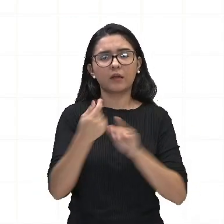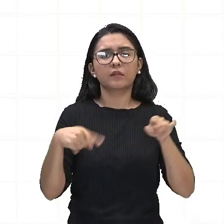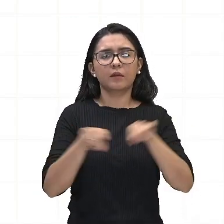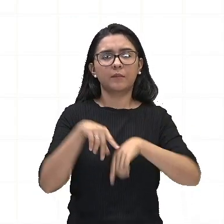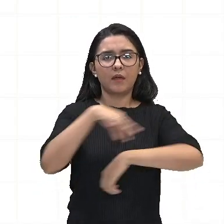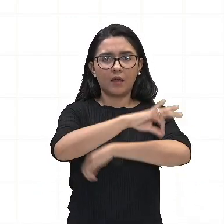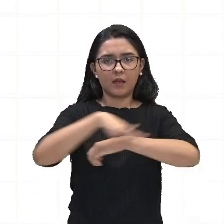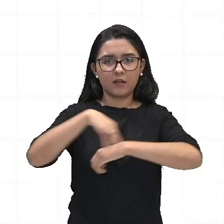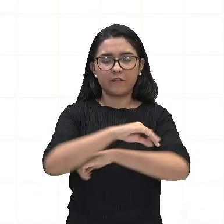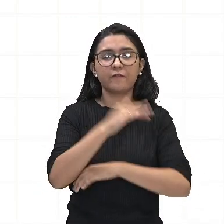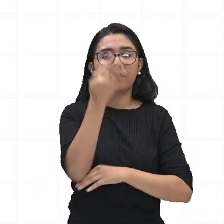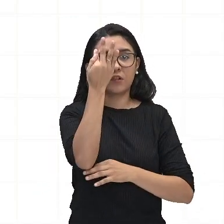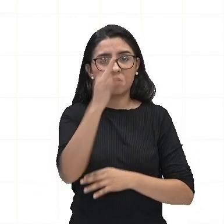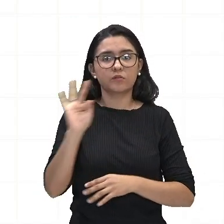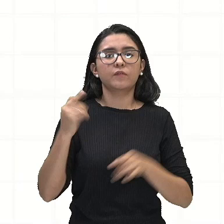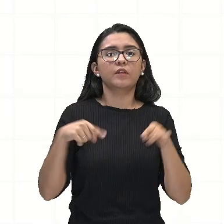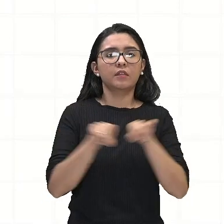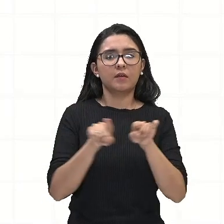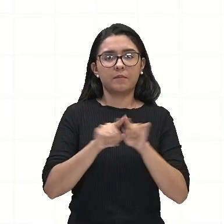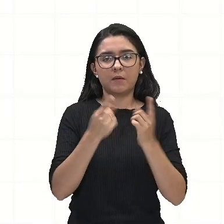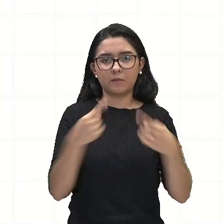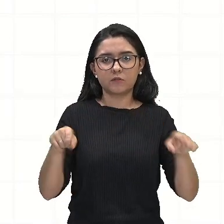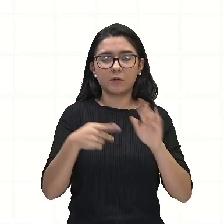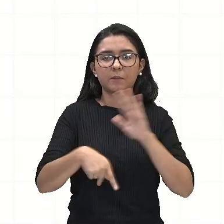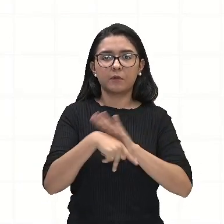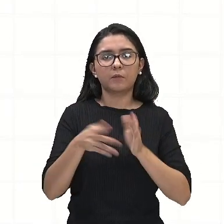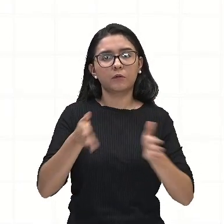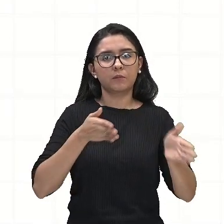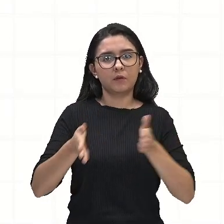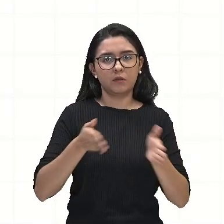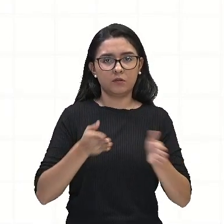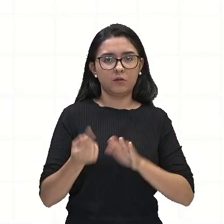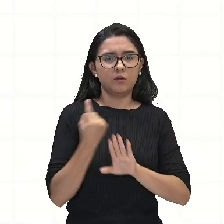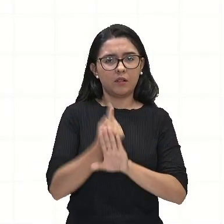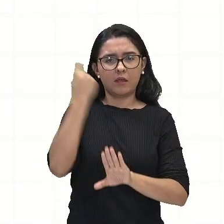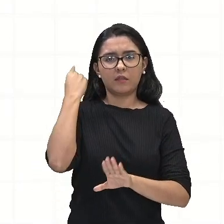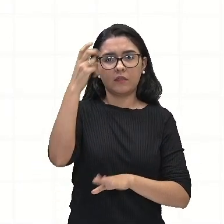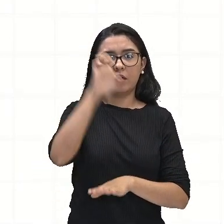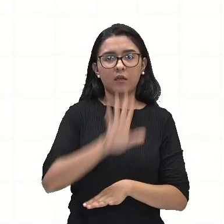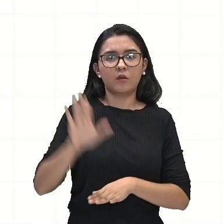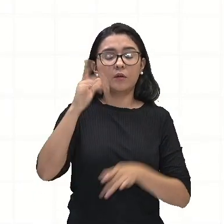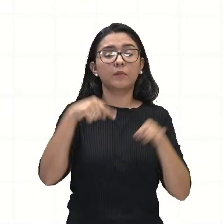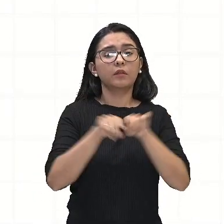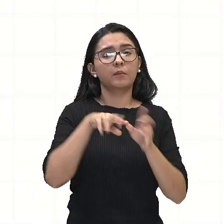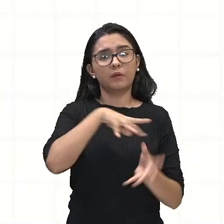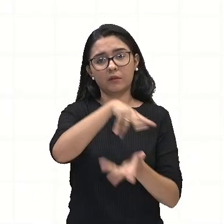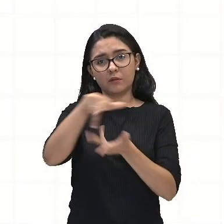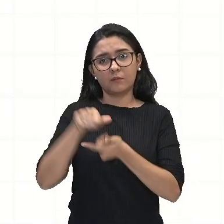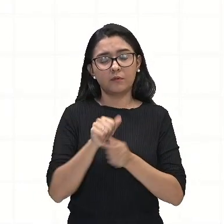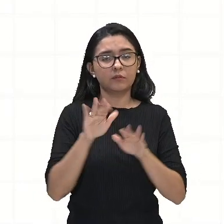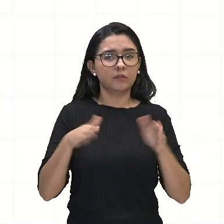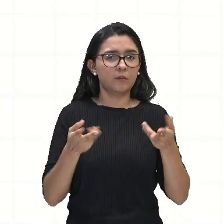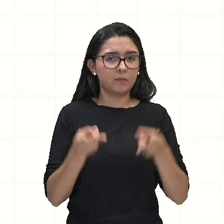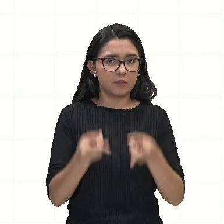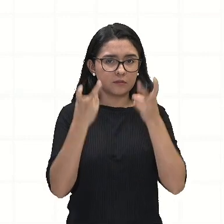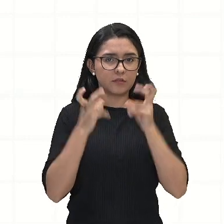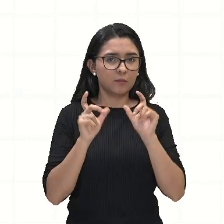arquitetura, filosofia e música da época na Europa e por todo o mundo. Então, observem só,